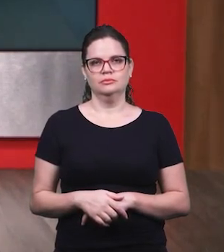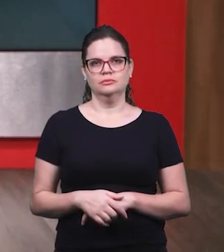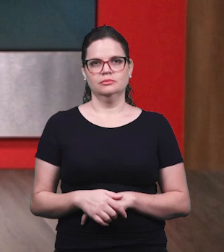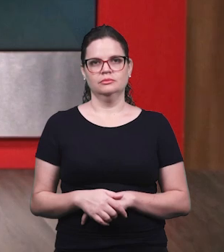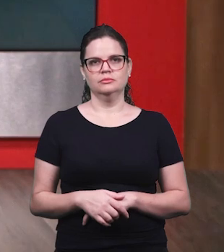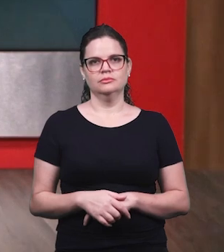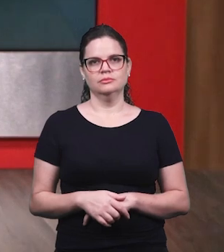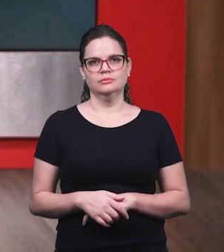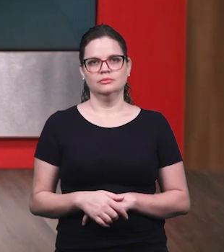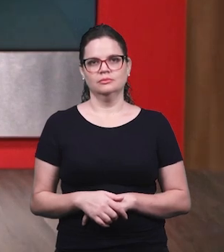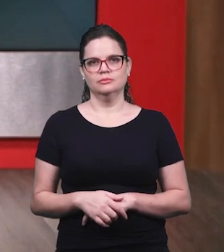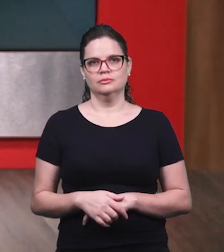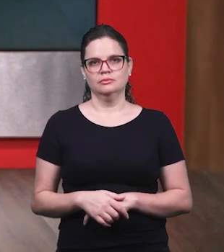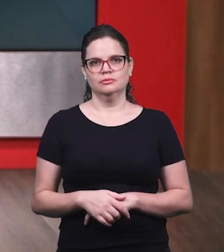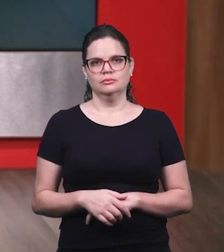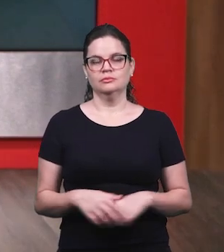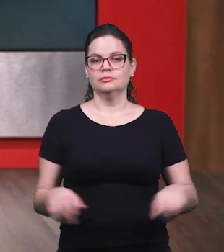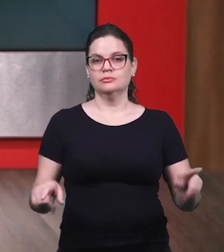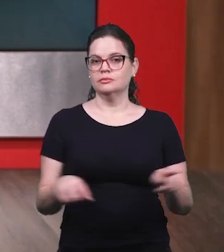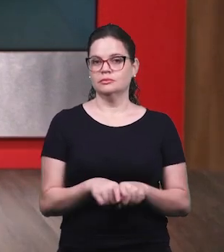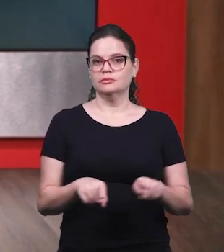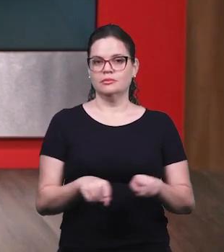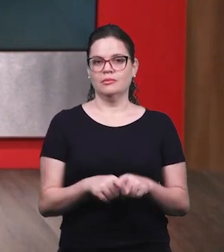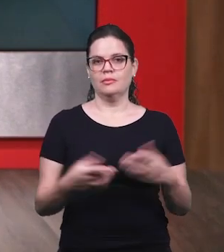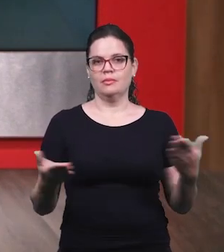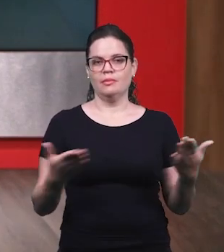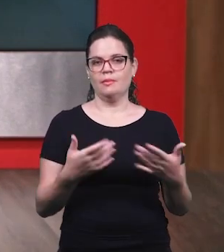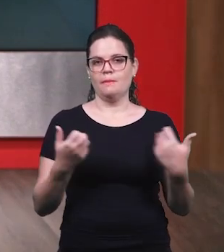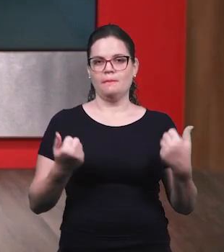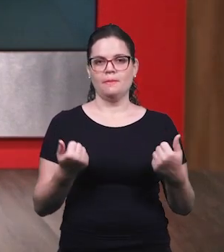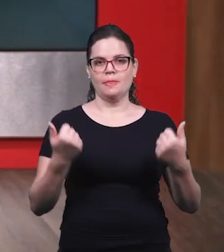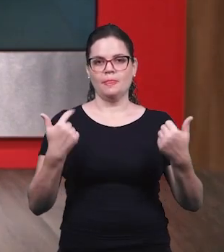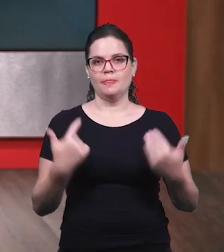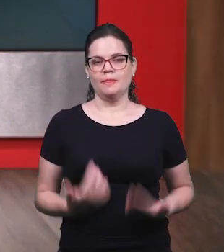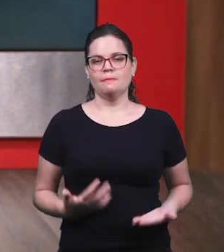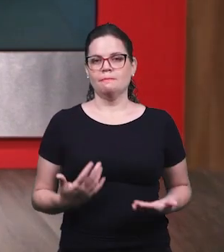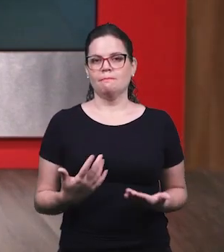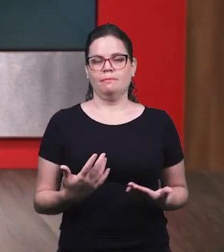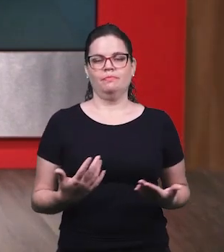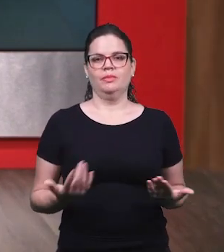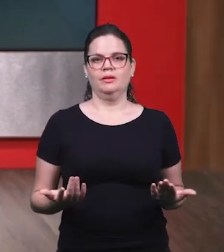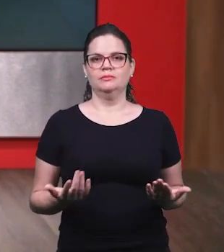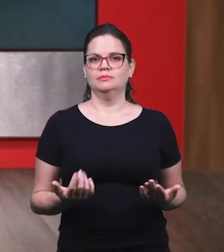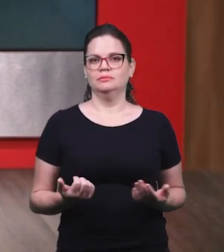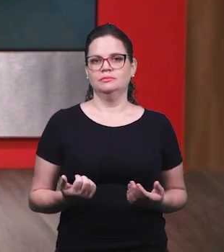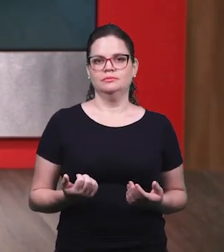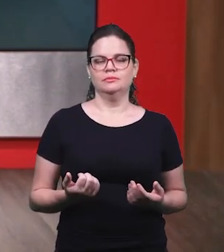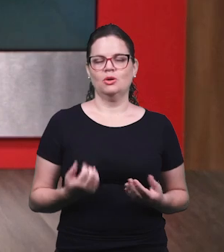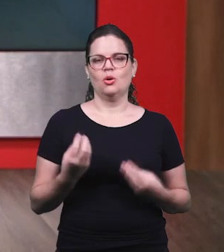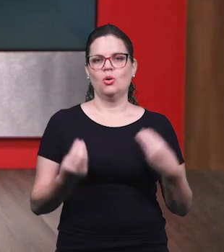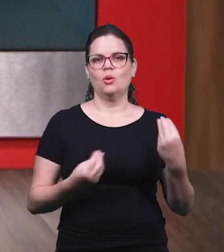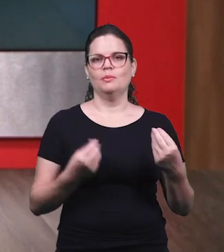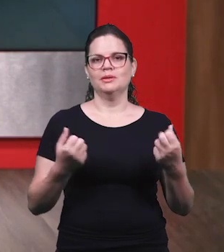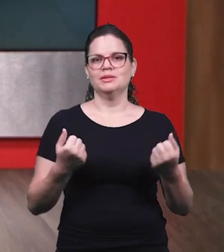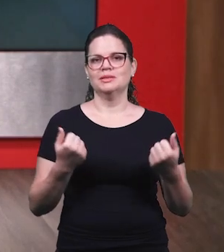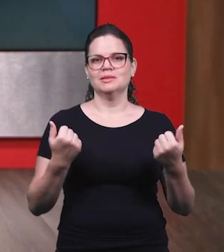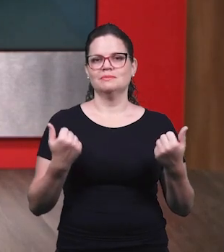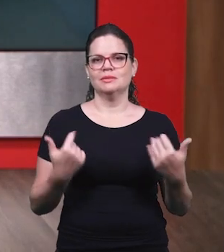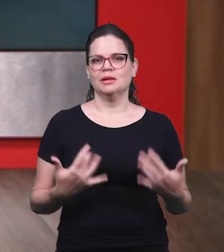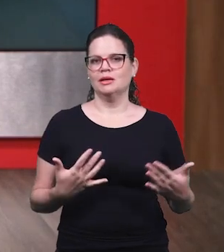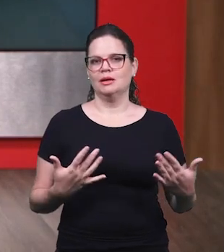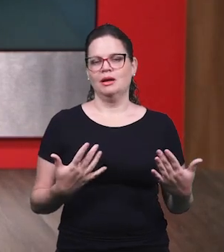simples que se tem, nem tanto muito usual, é